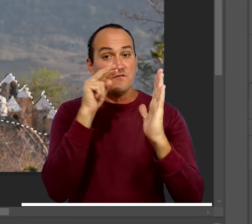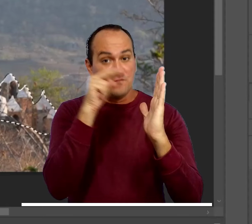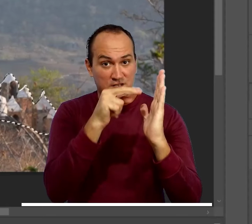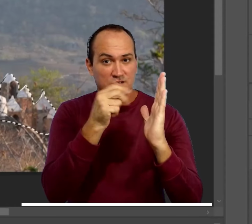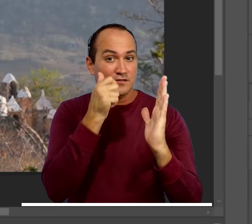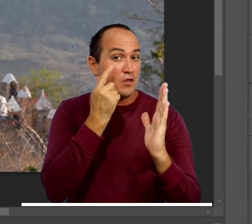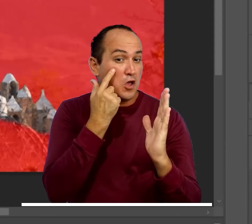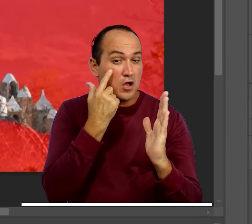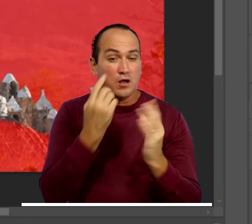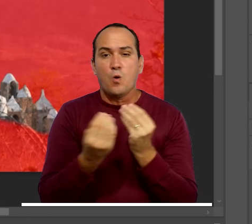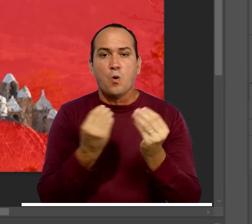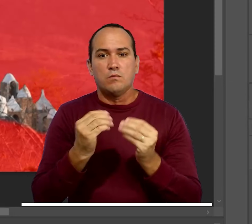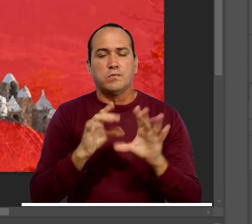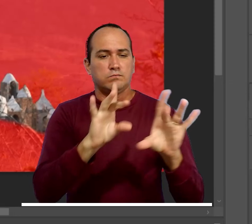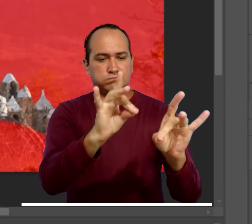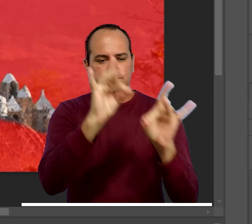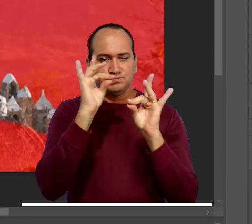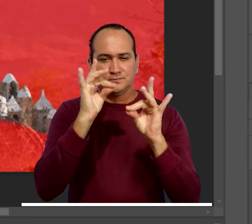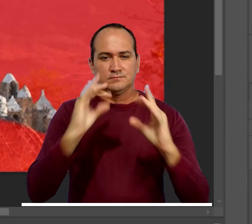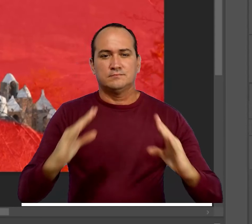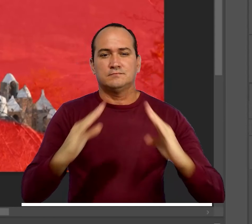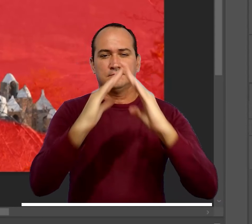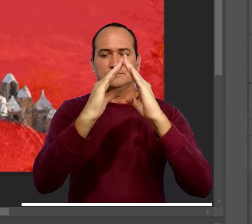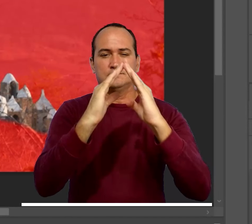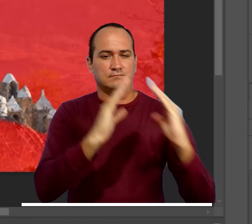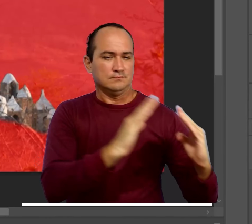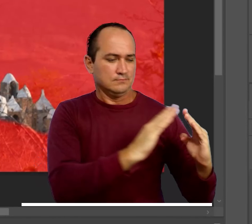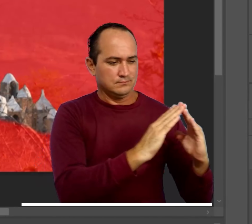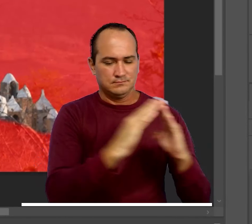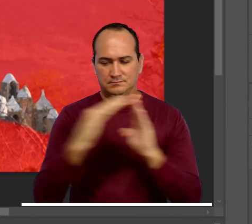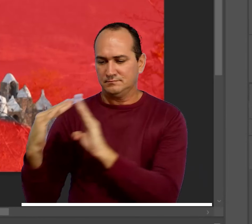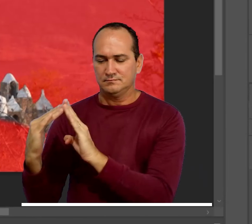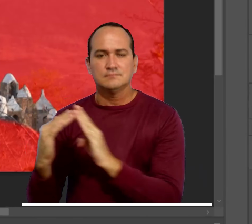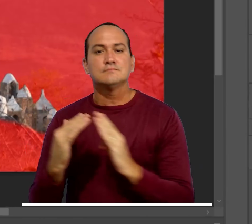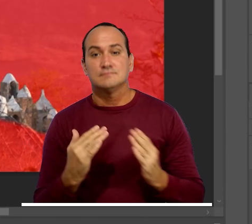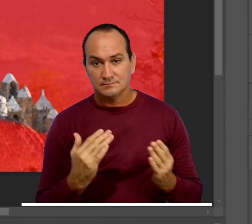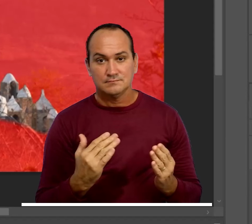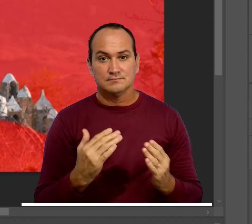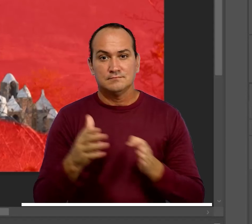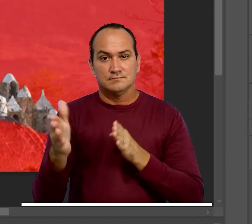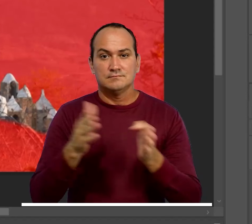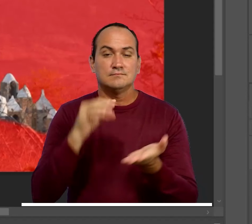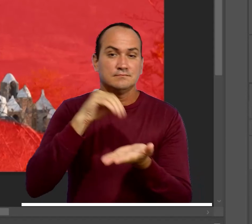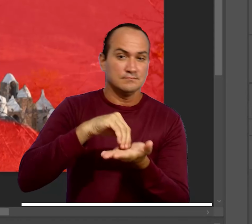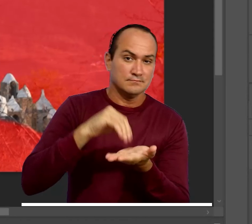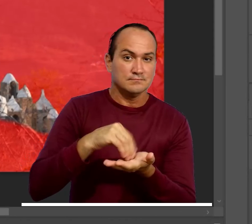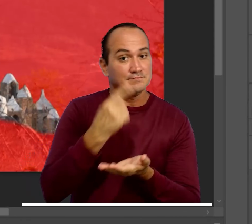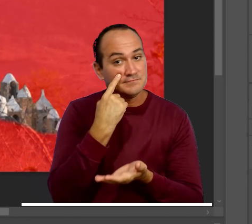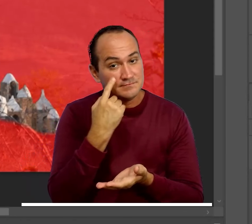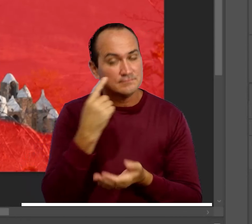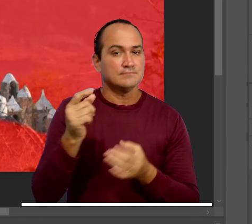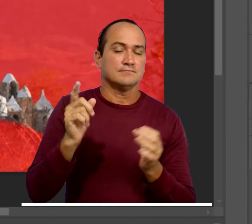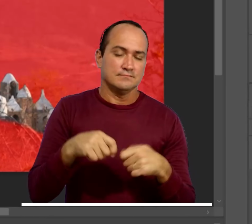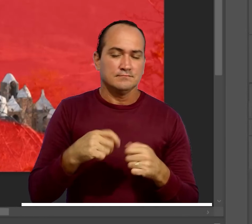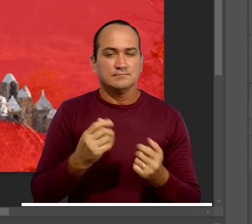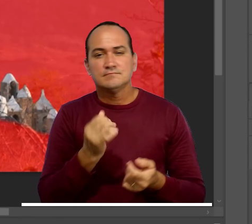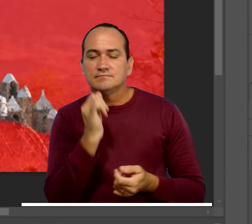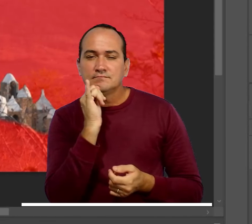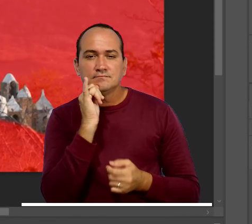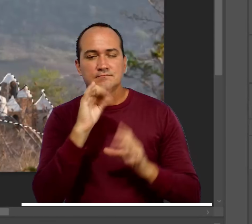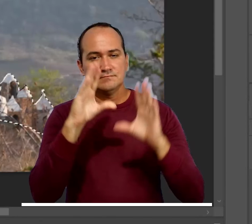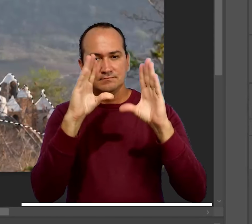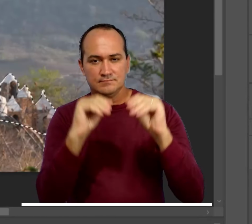visualizar. Ó, ele pegou essa torrezinha aqui fora e pegou um espaço faltando aqui, tá? Mas então eu vou fazer o seguinte,